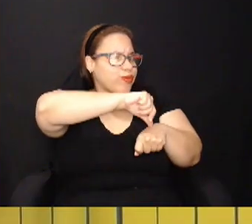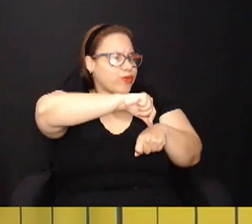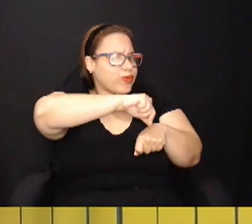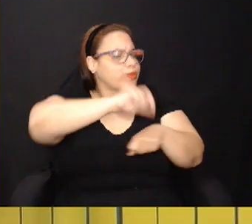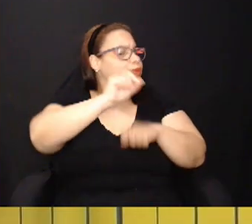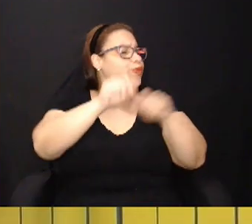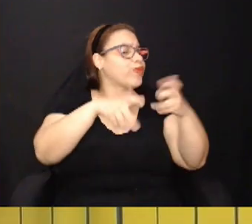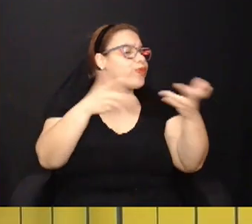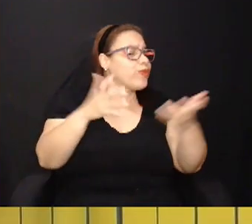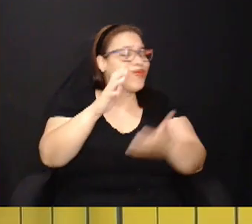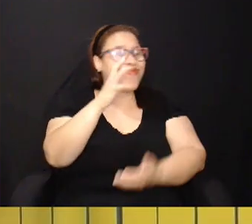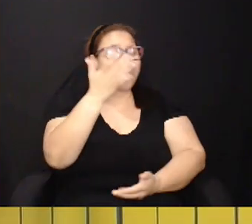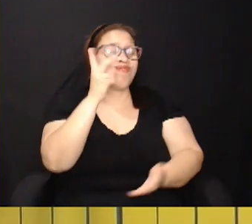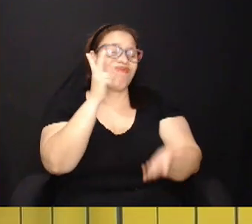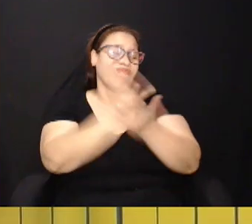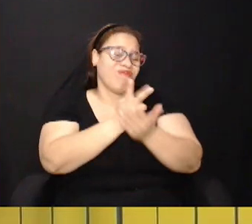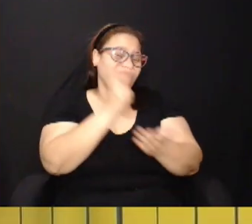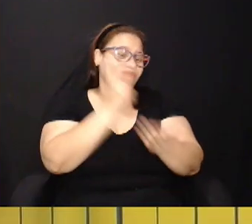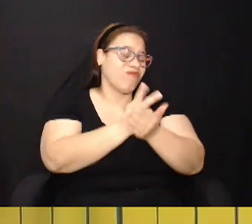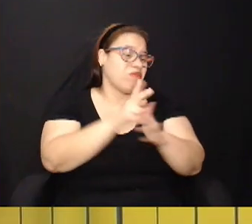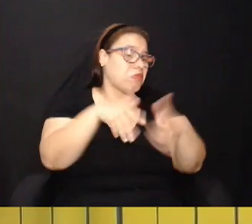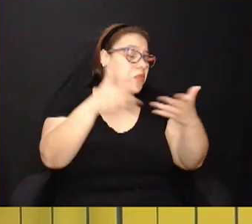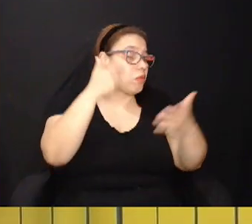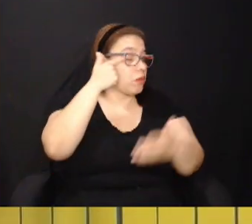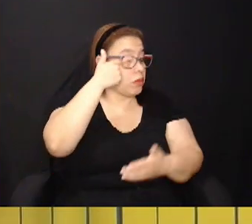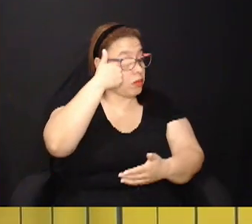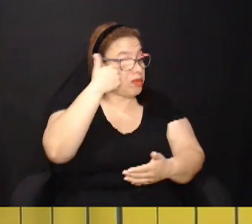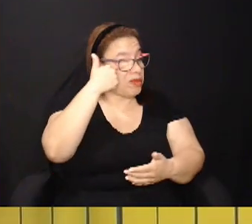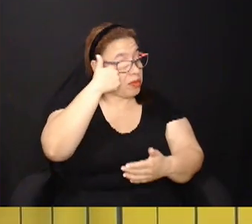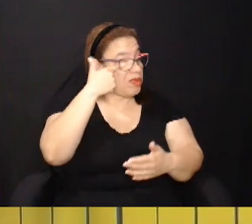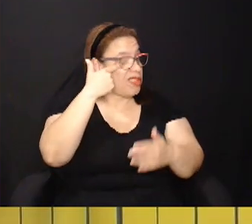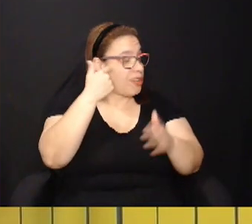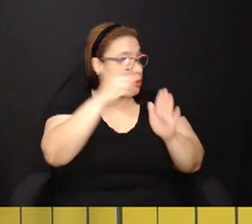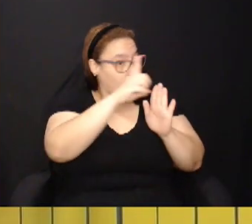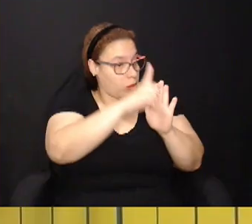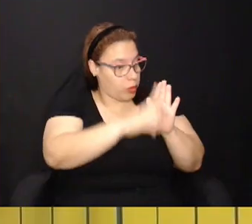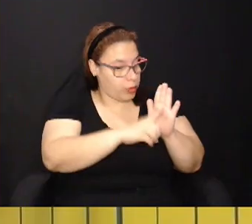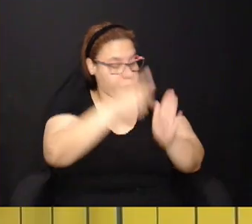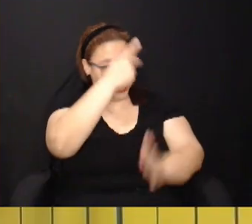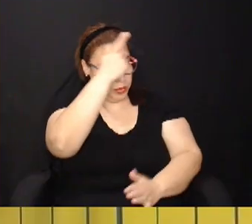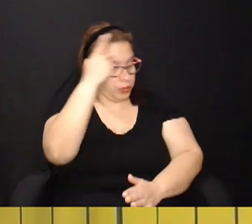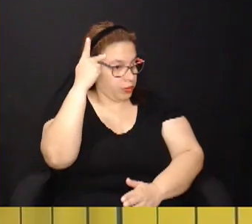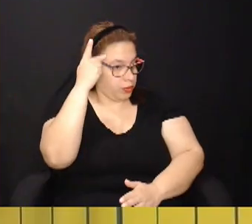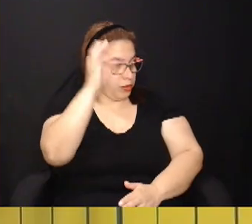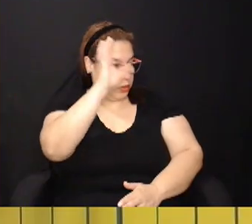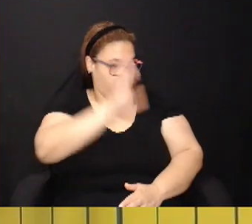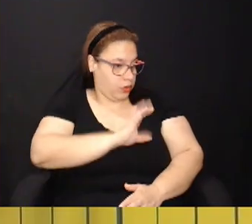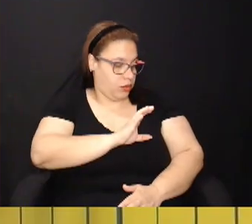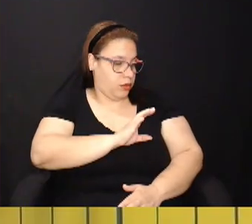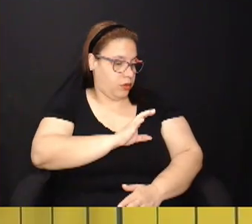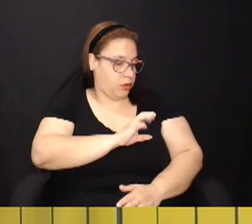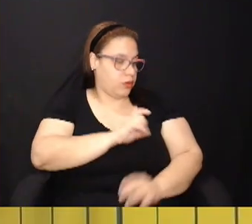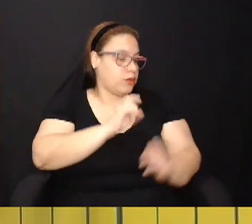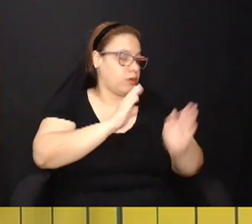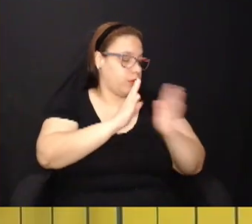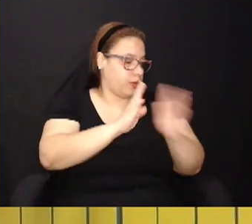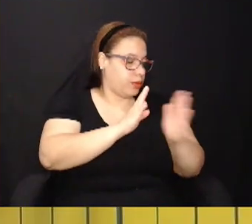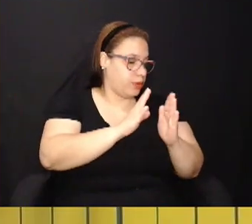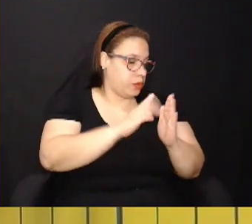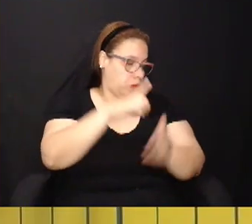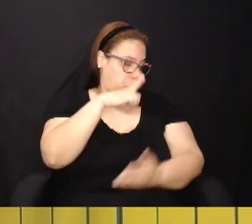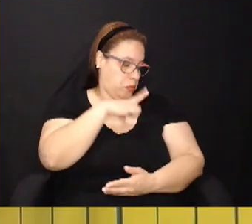acontece frequentemente, quais são os direitos das pessoas, do cidadão, em cada fase, né? Temos aí